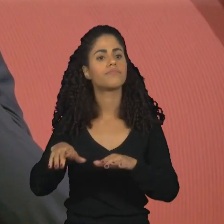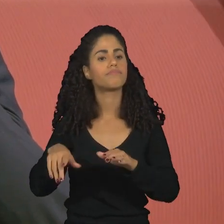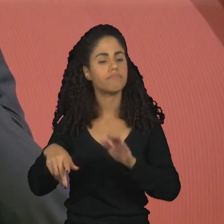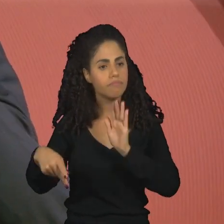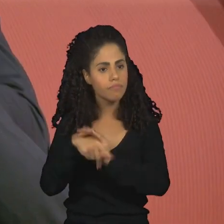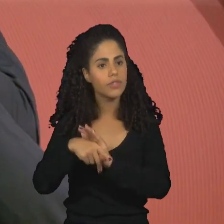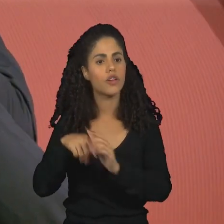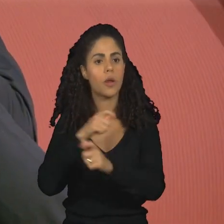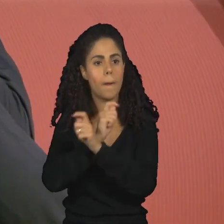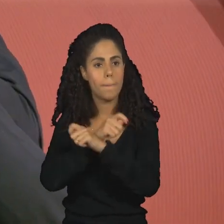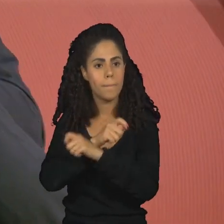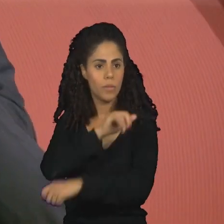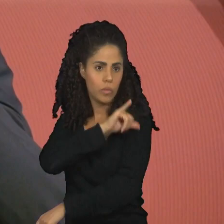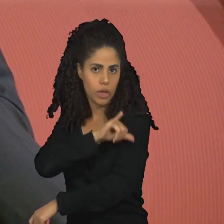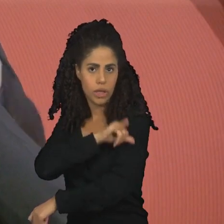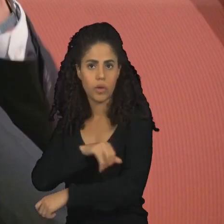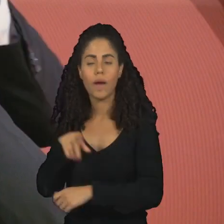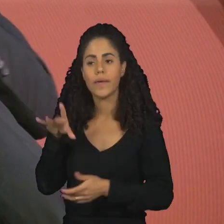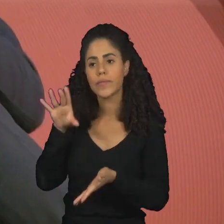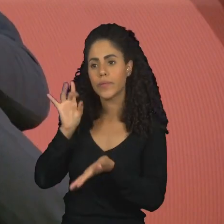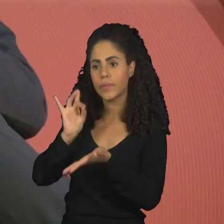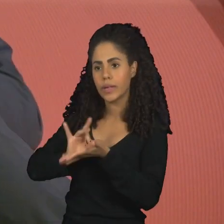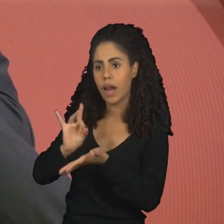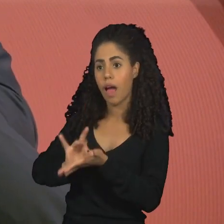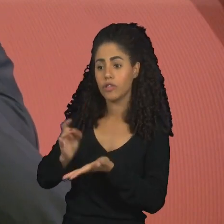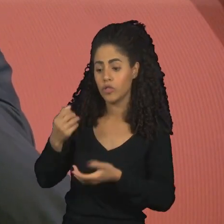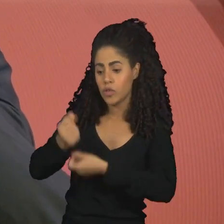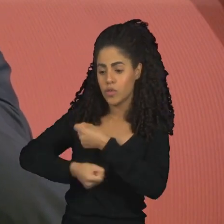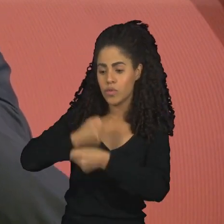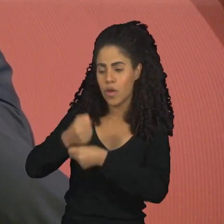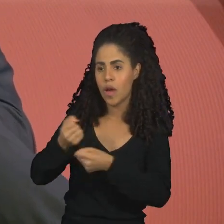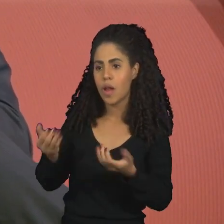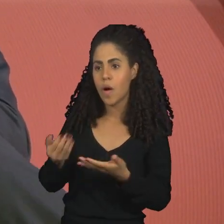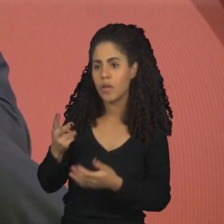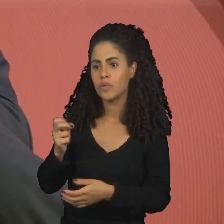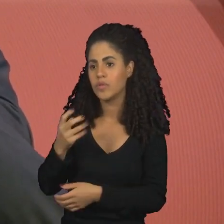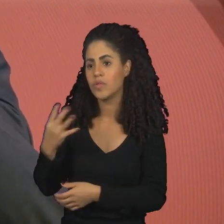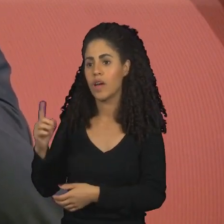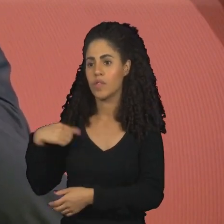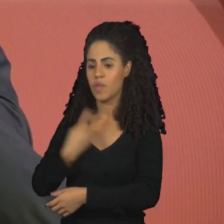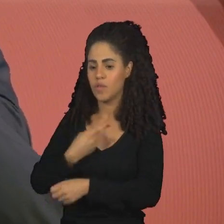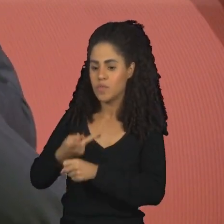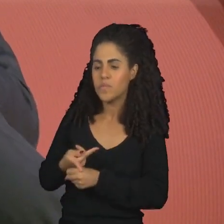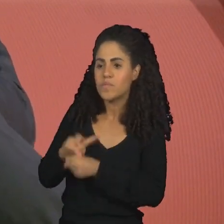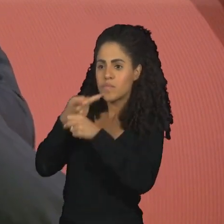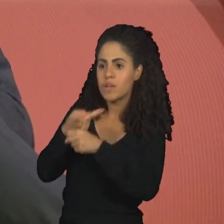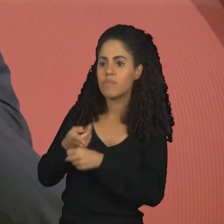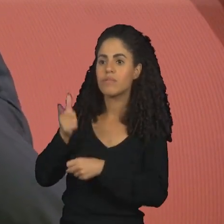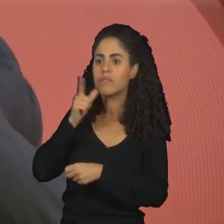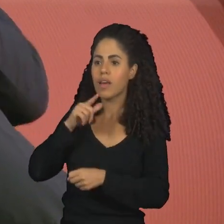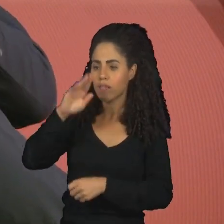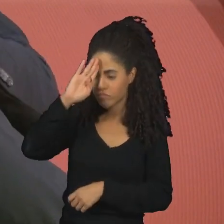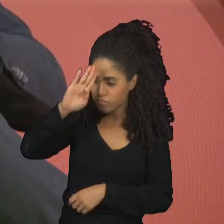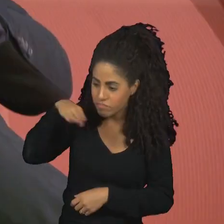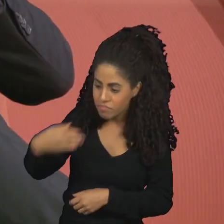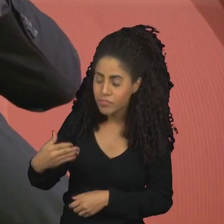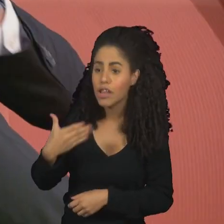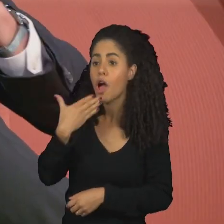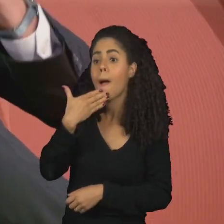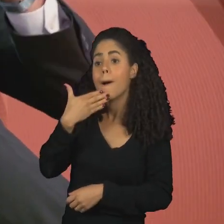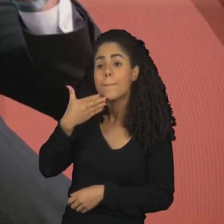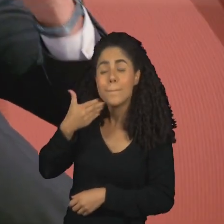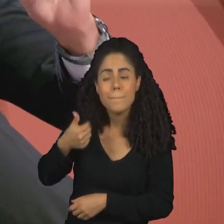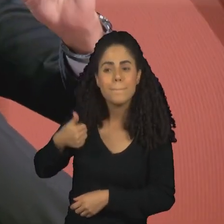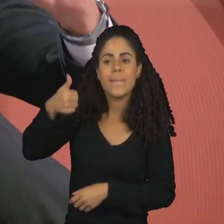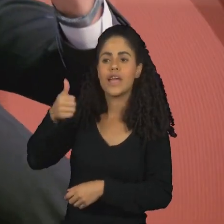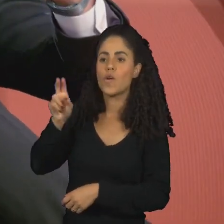né? Eu destacaria isso, né? Agora, esse ano, a gente recebeu esse prêmio, né? Esse reconhecimento de ser a melhor